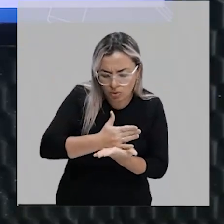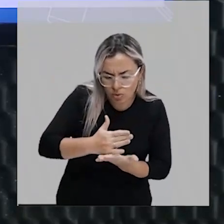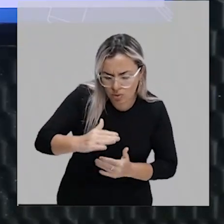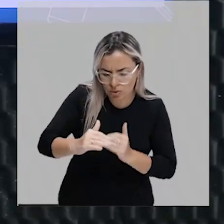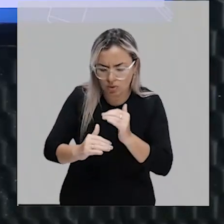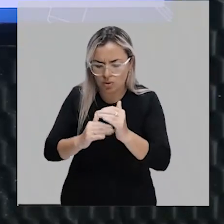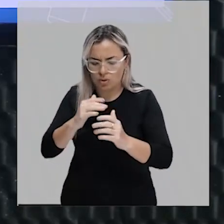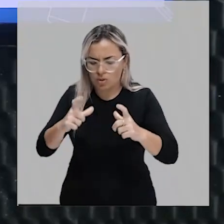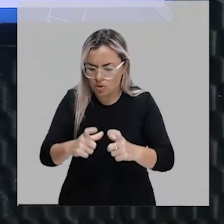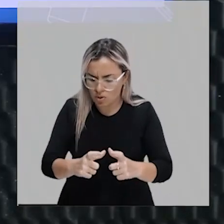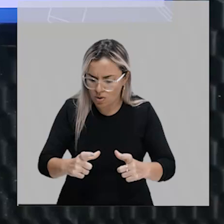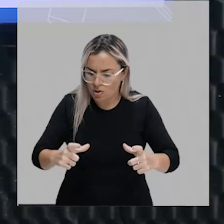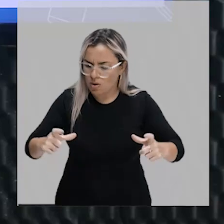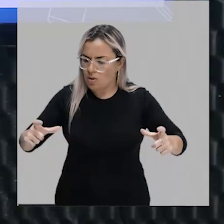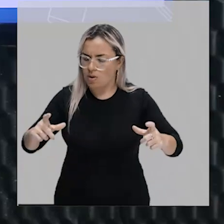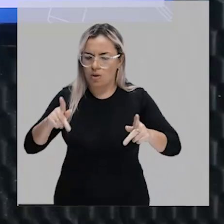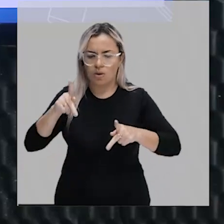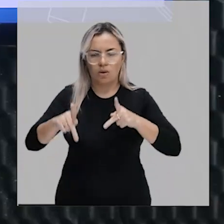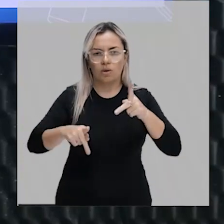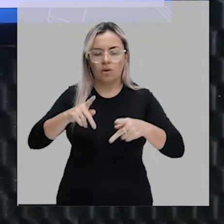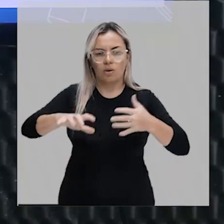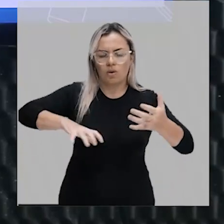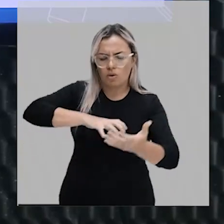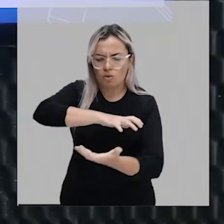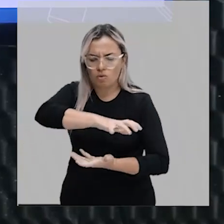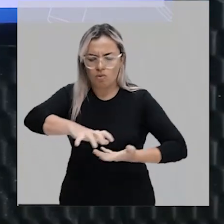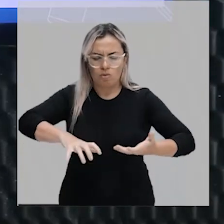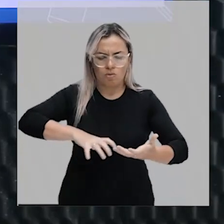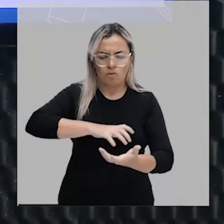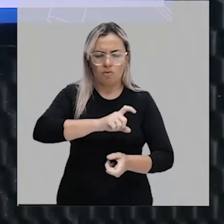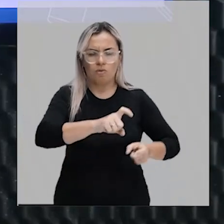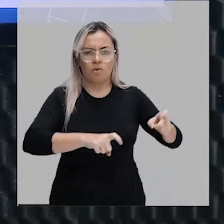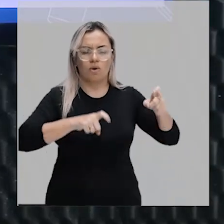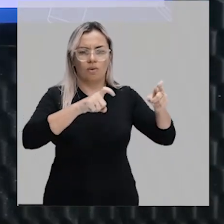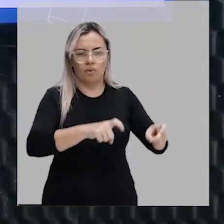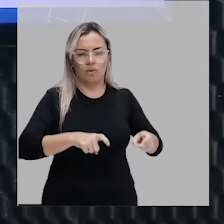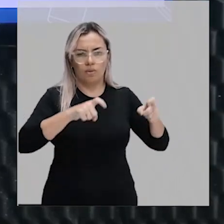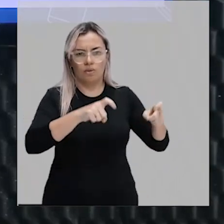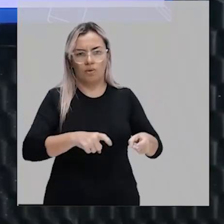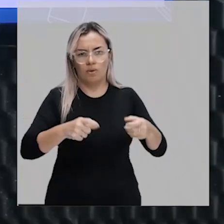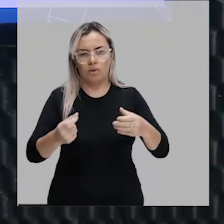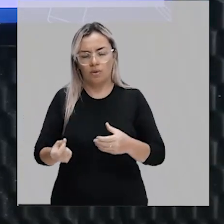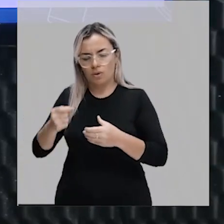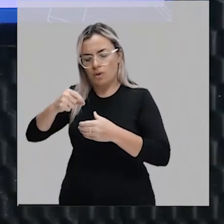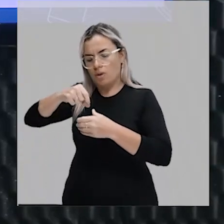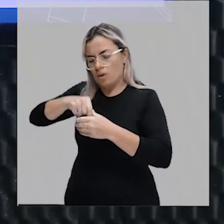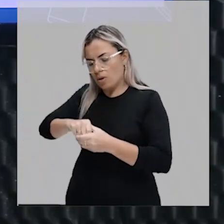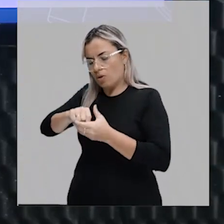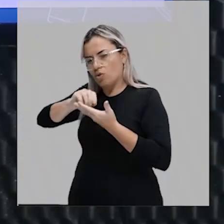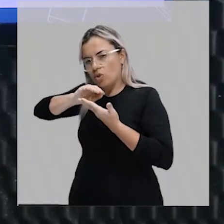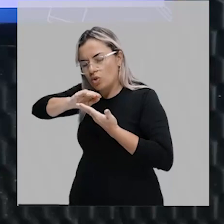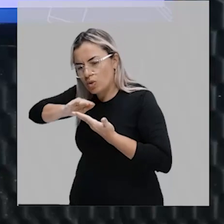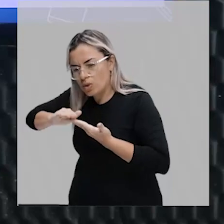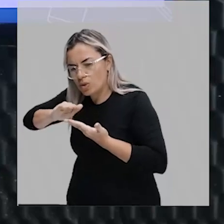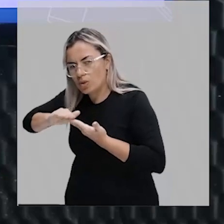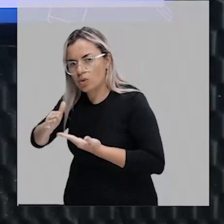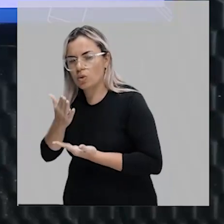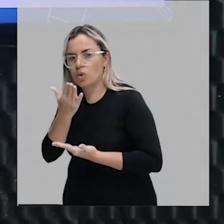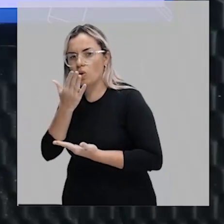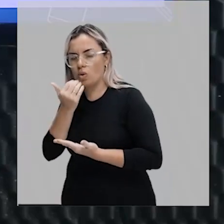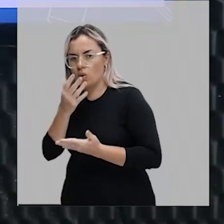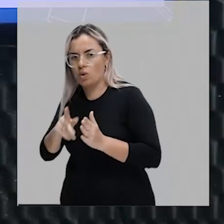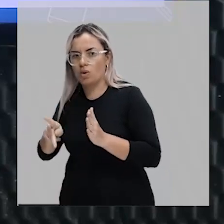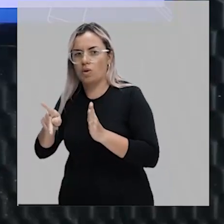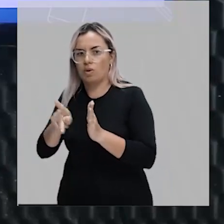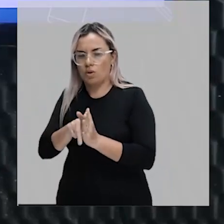crescimento populacional, com essa revolução agrícola, com essa produção de excedente, com esse processo